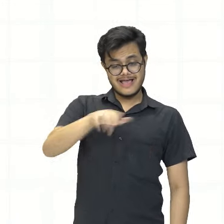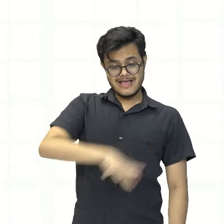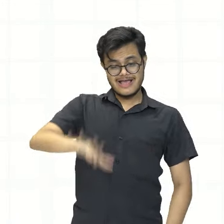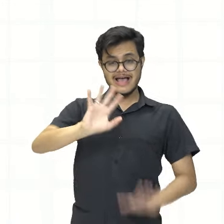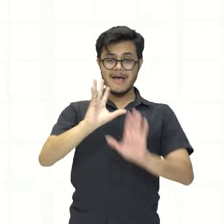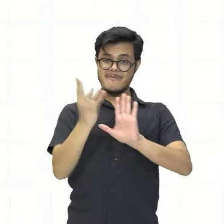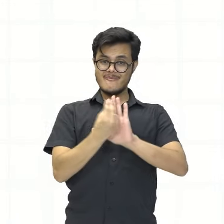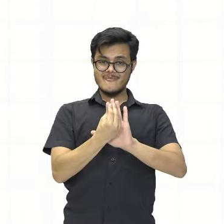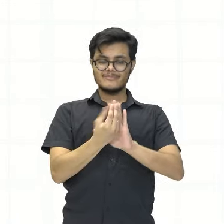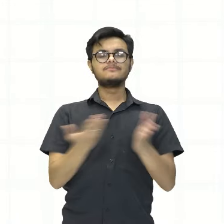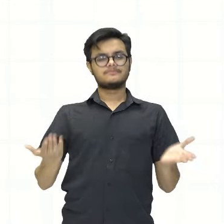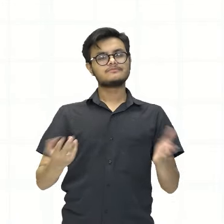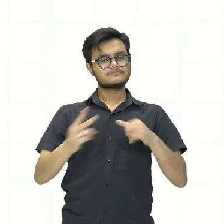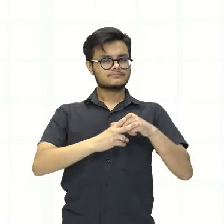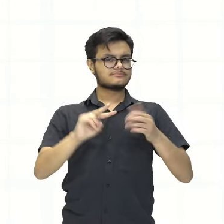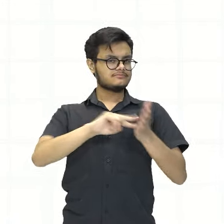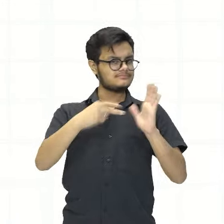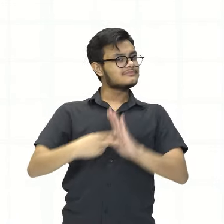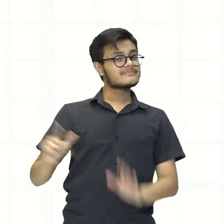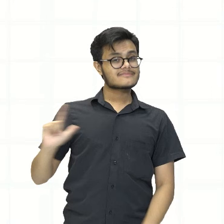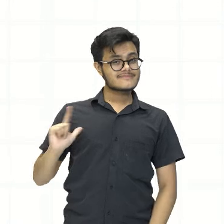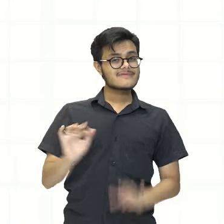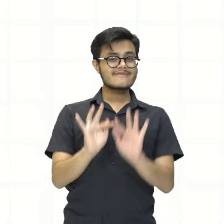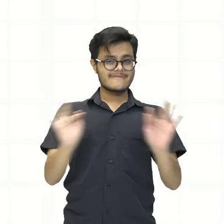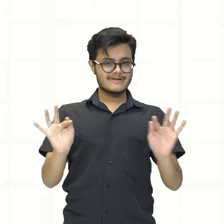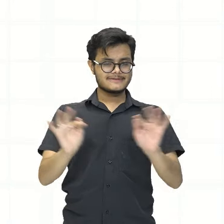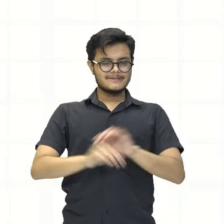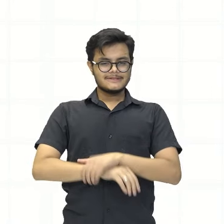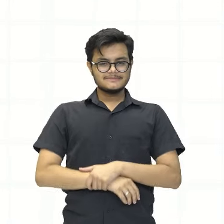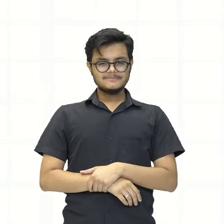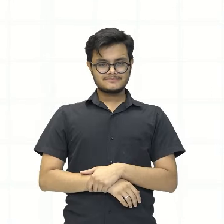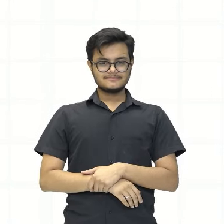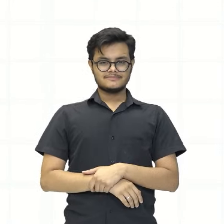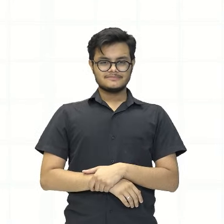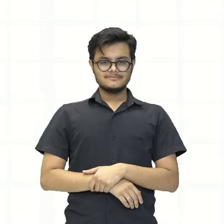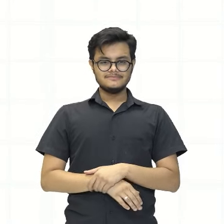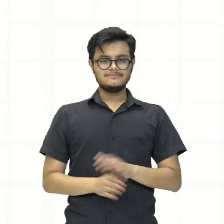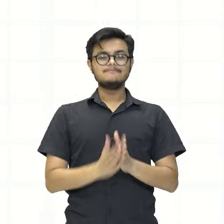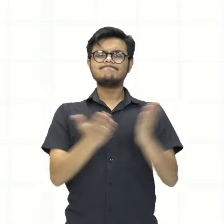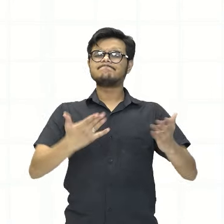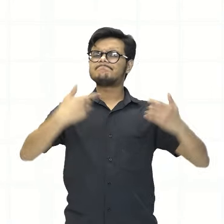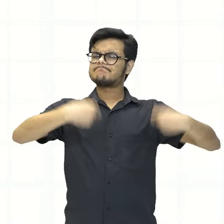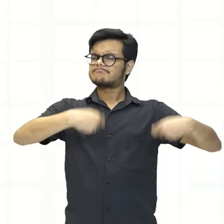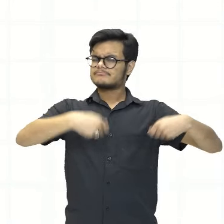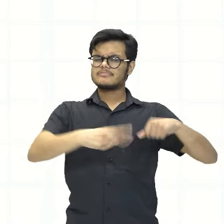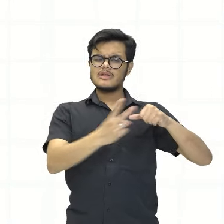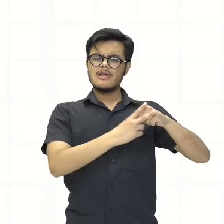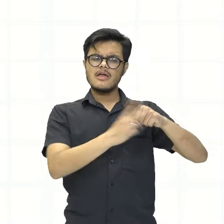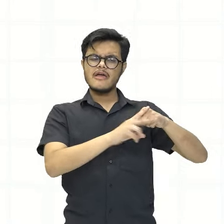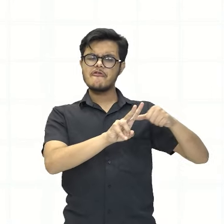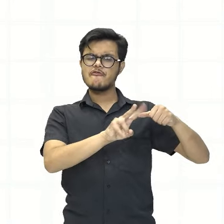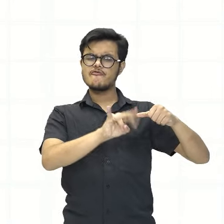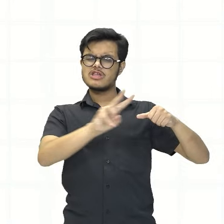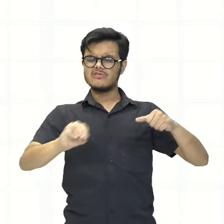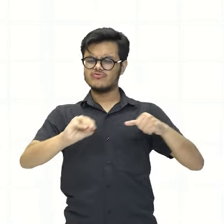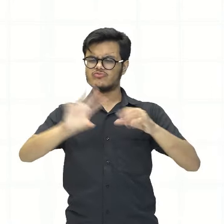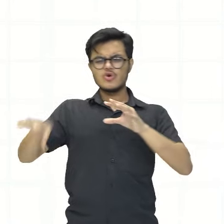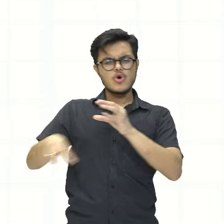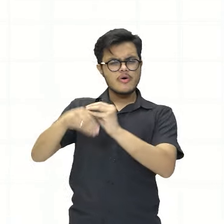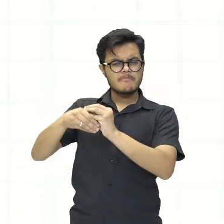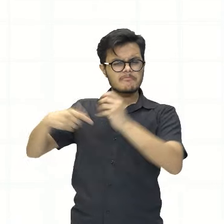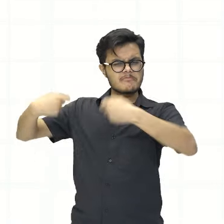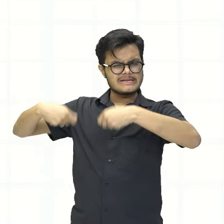significativo além disso esse verbo precisa de complemento hum a gente acabou de